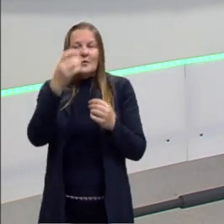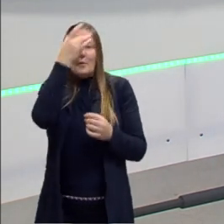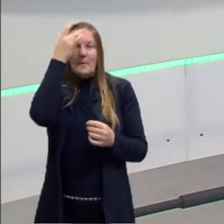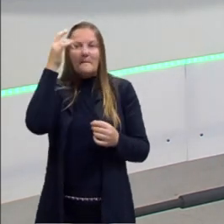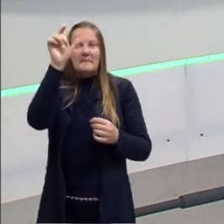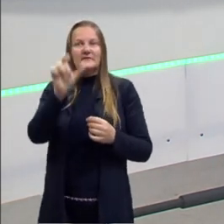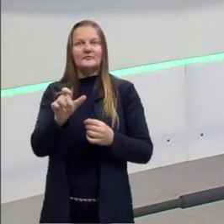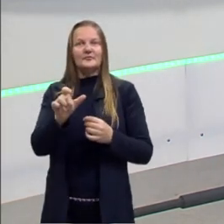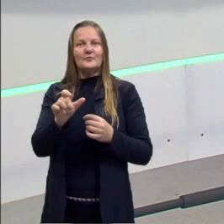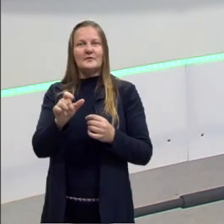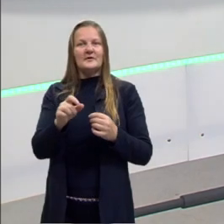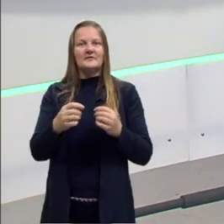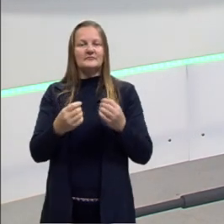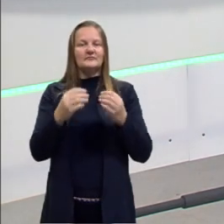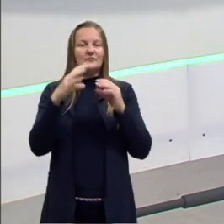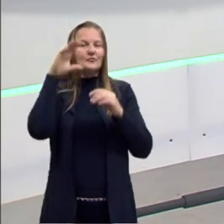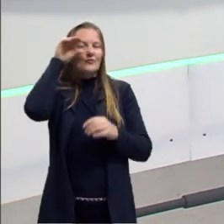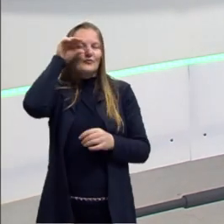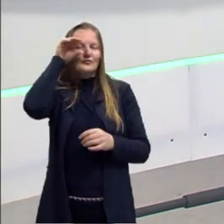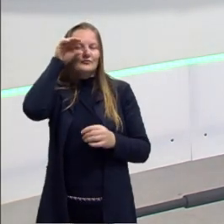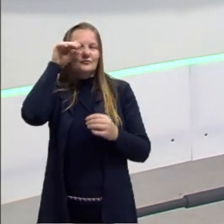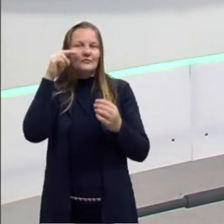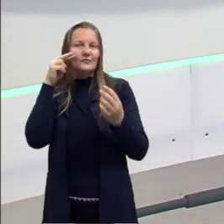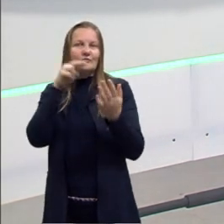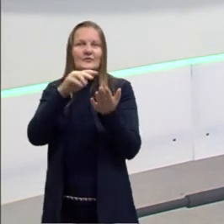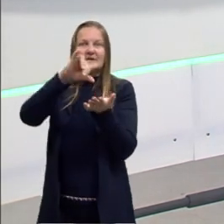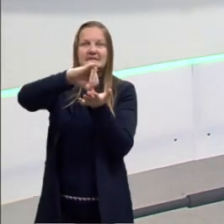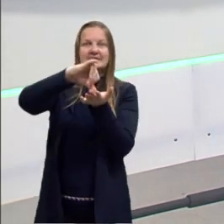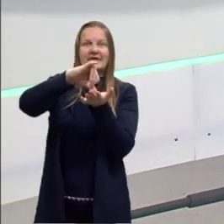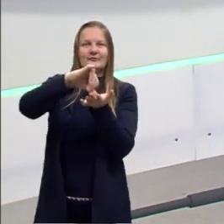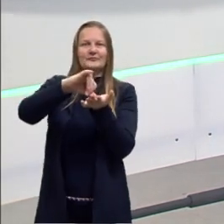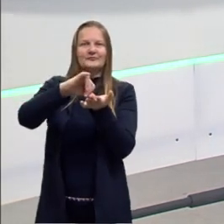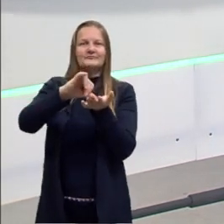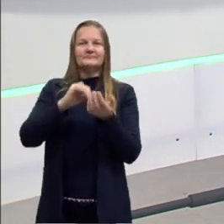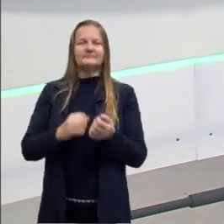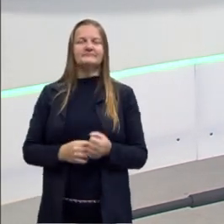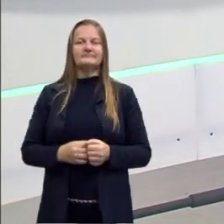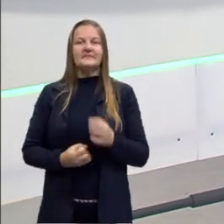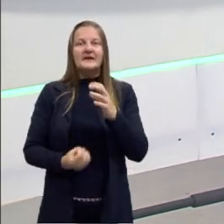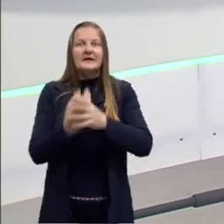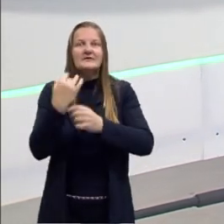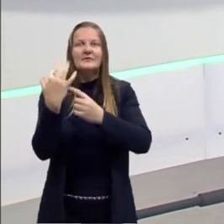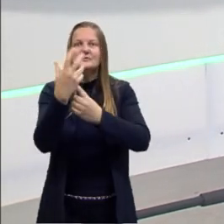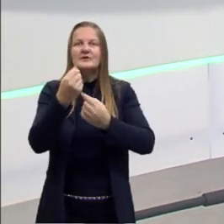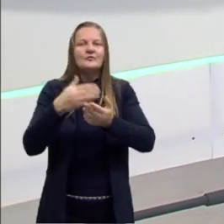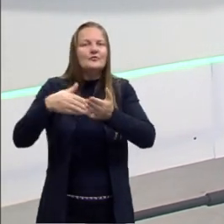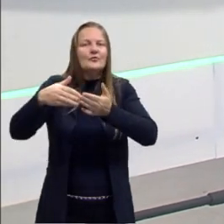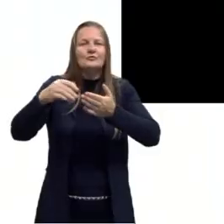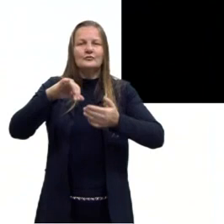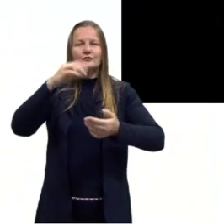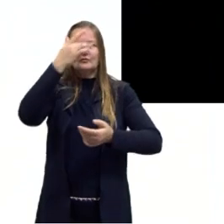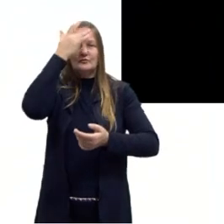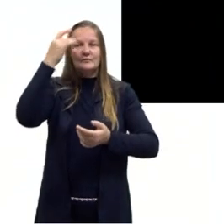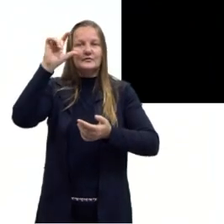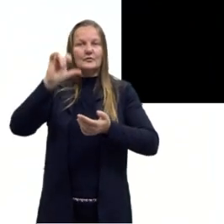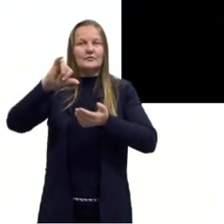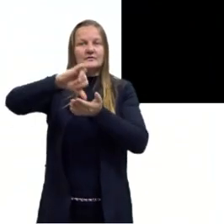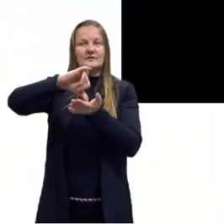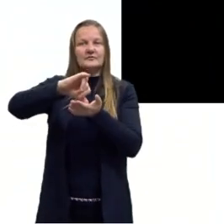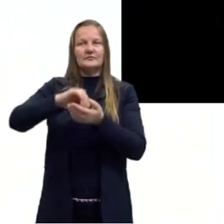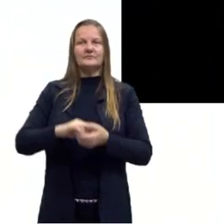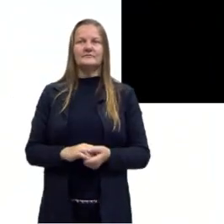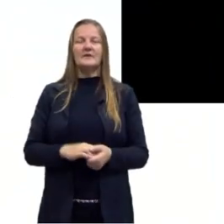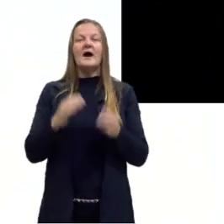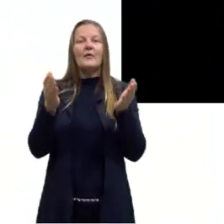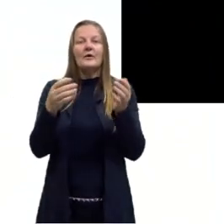e é para o homem atenção então da criação artística né E aí nós